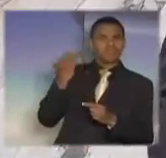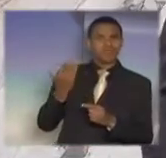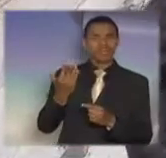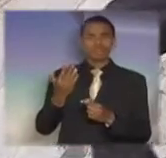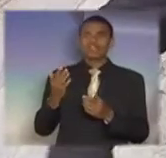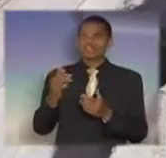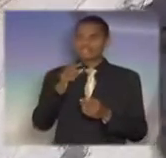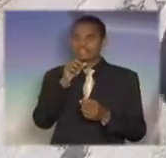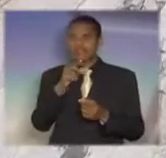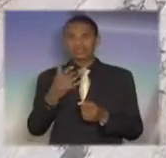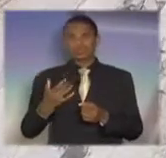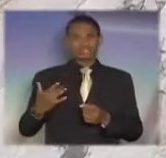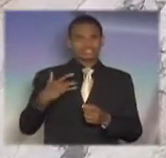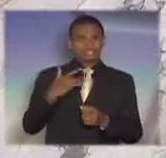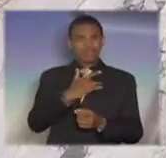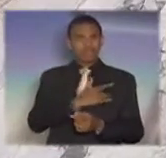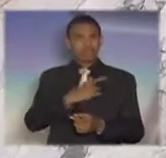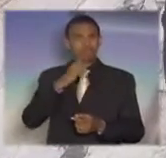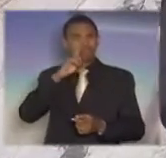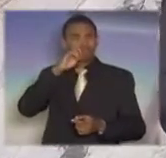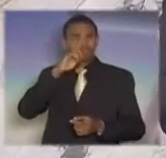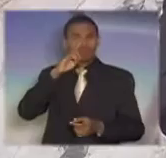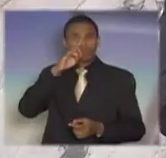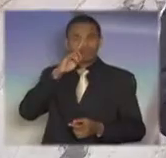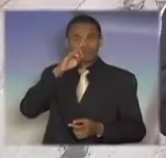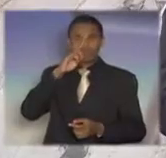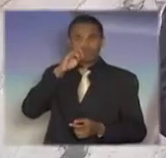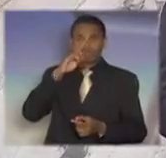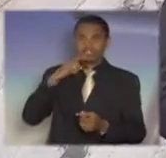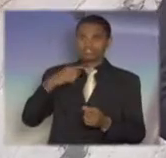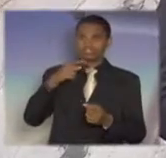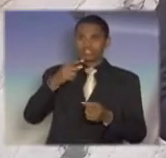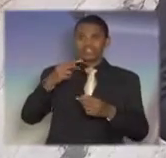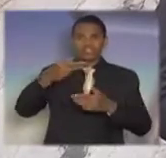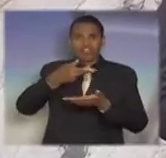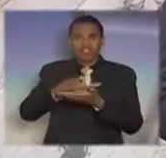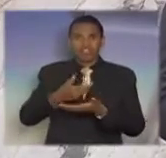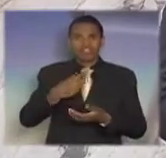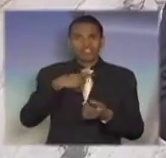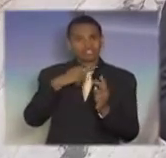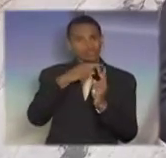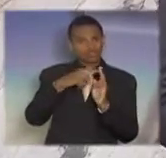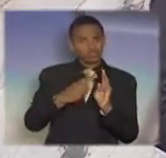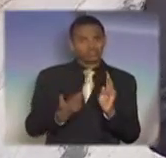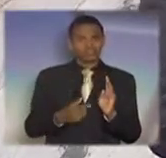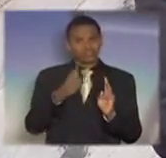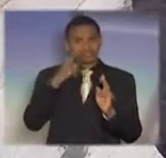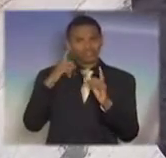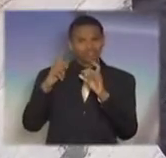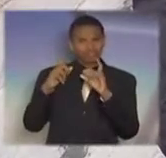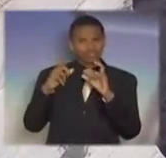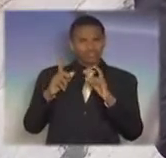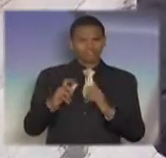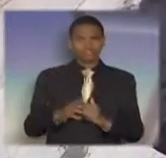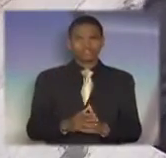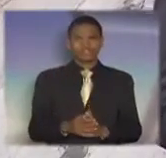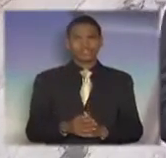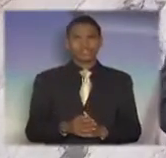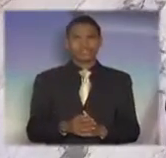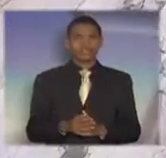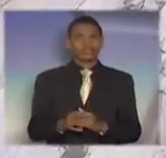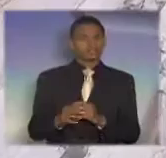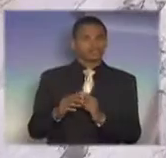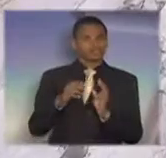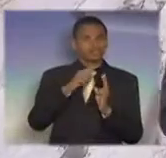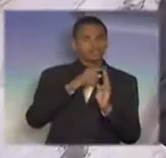estado gravíssimo gravíssimo são dois policiais militares podem por foto machado favor dois policiais militares que já se